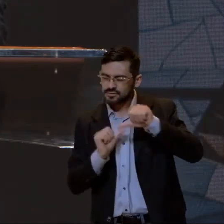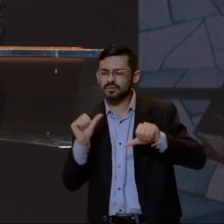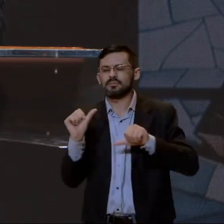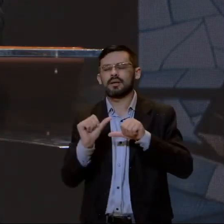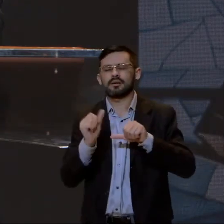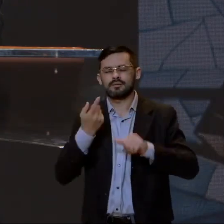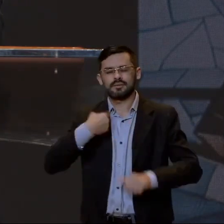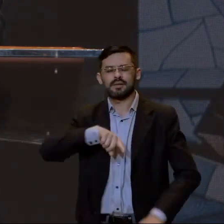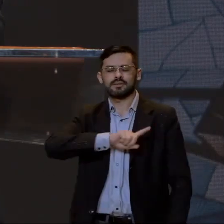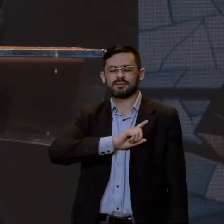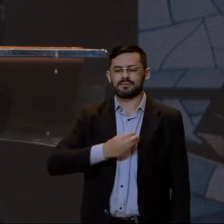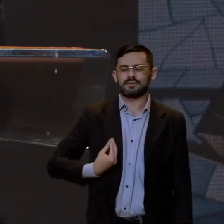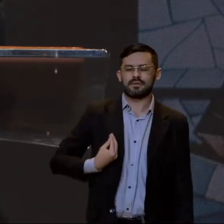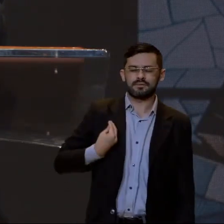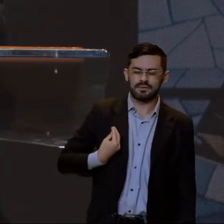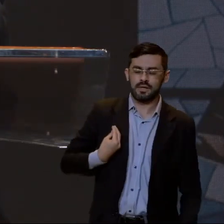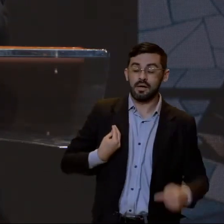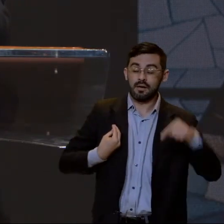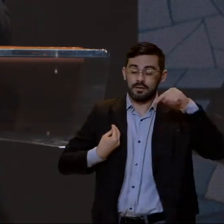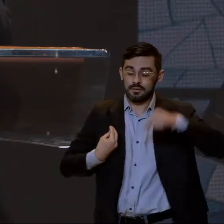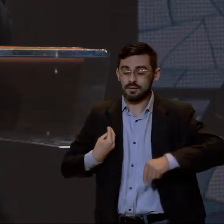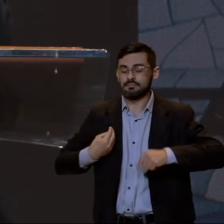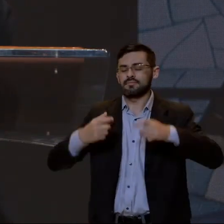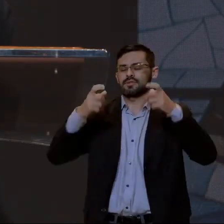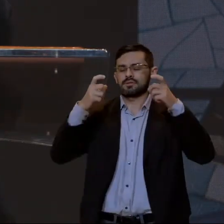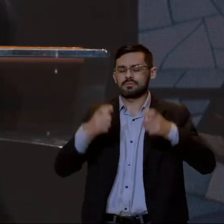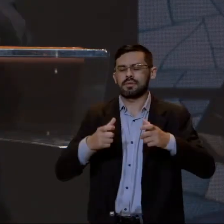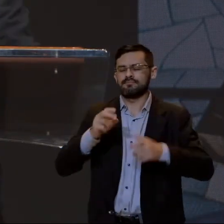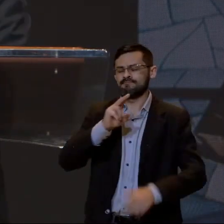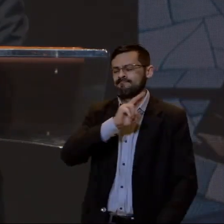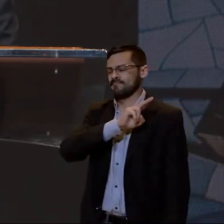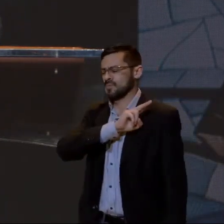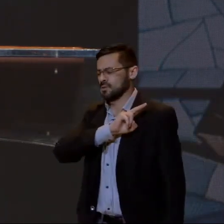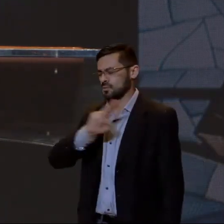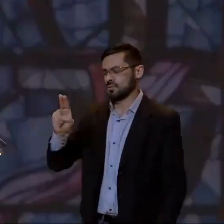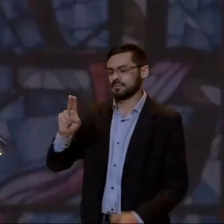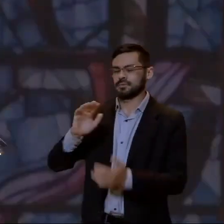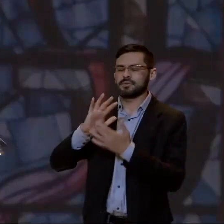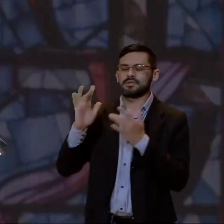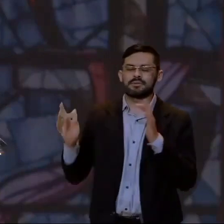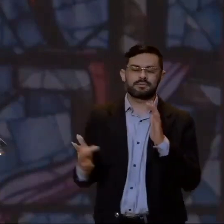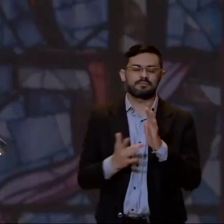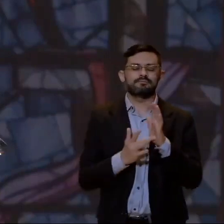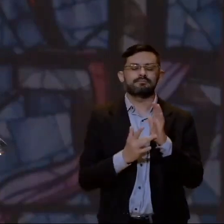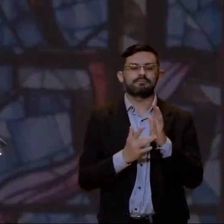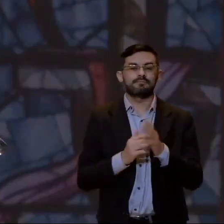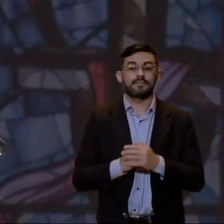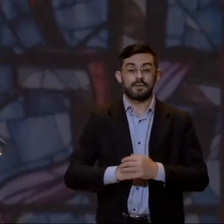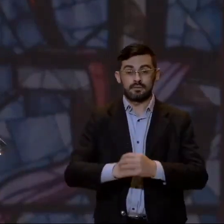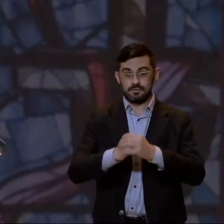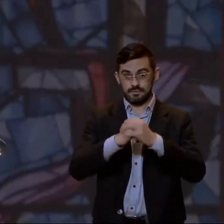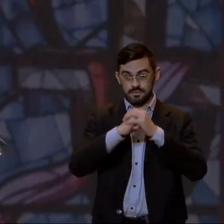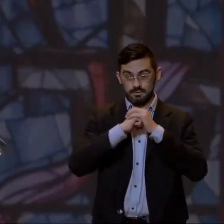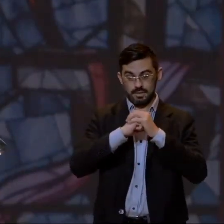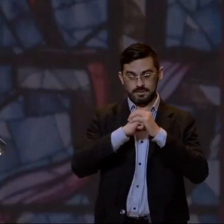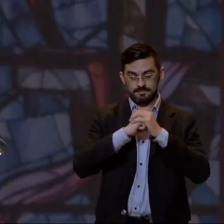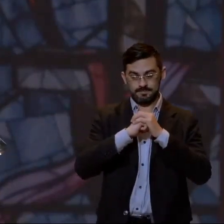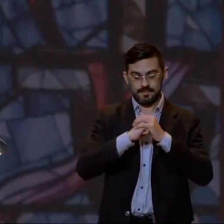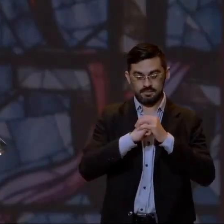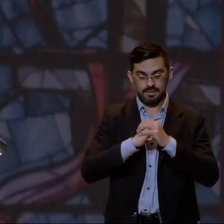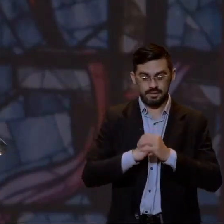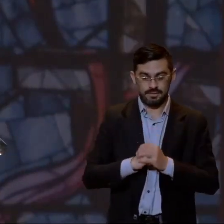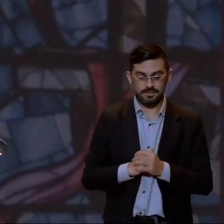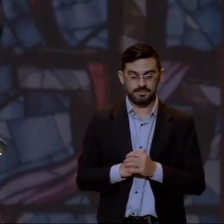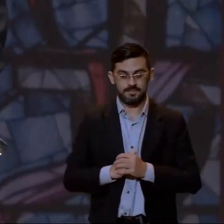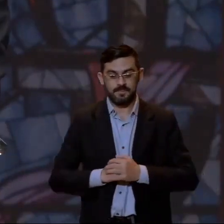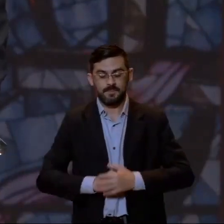hoje, na nossa vida, neste lugar, em nome de Jesus. Amém e